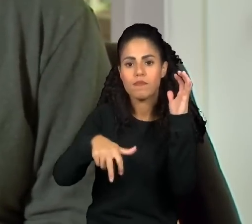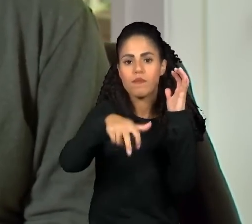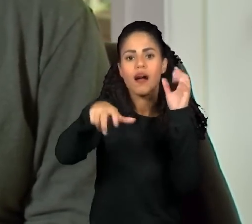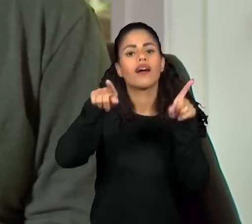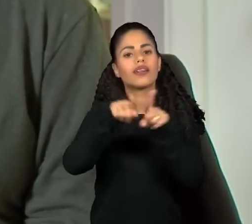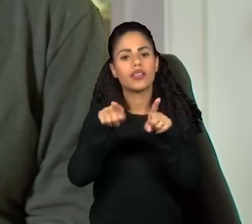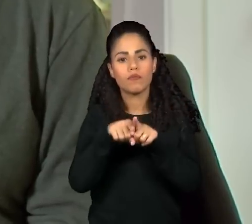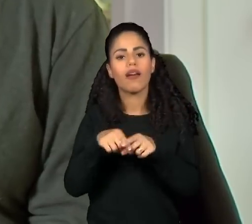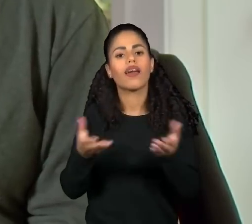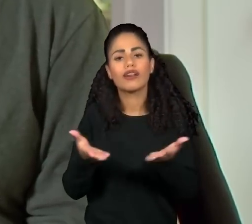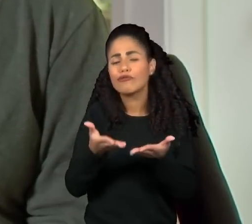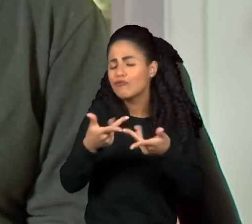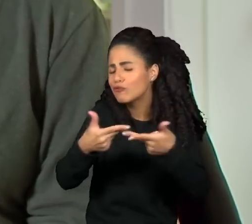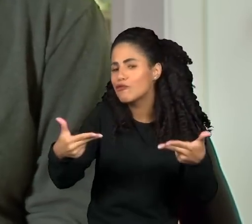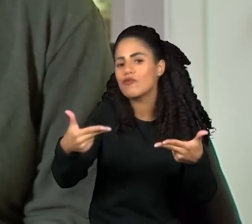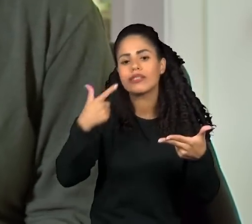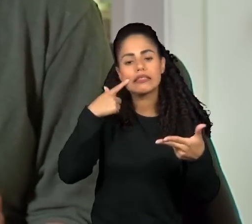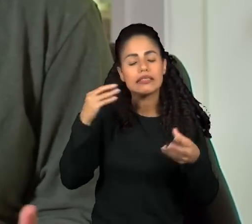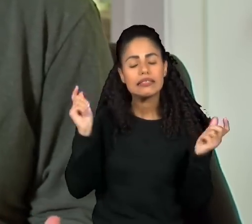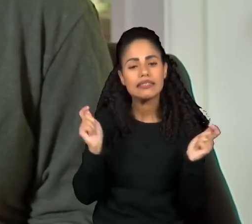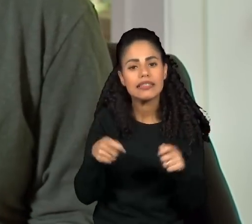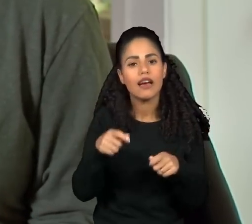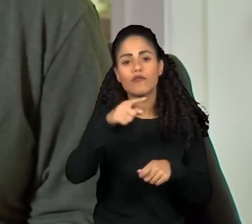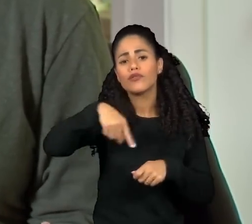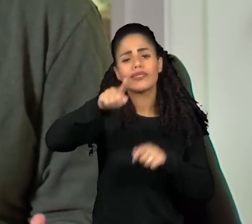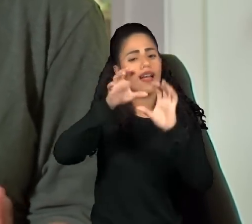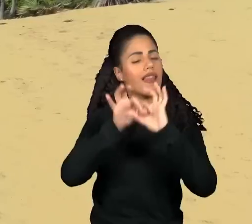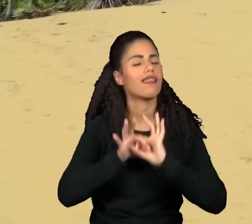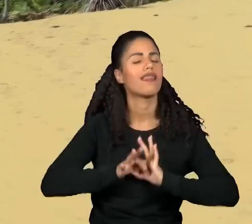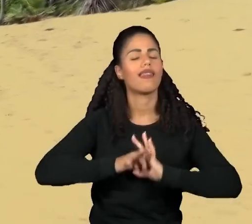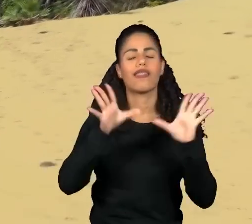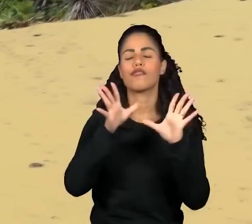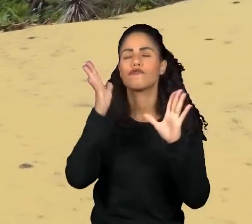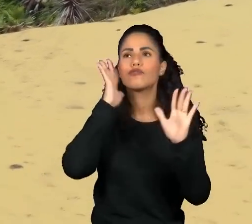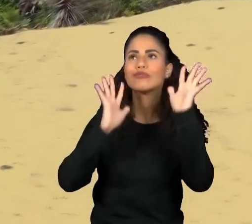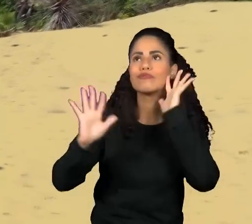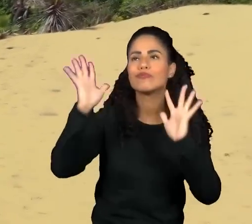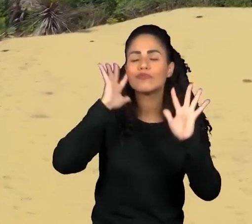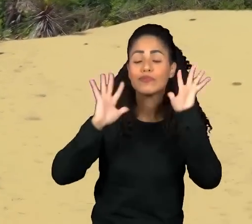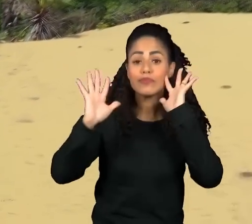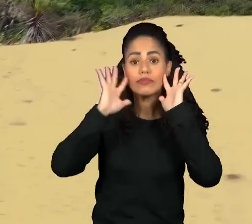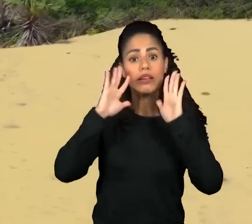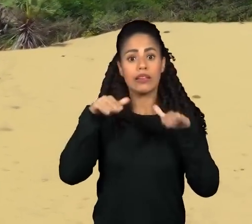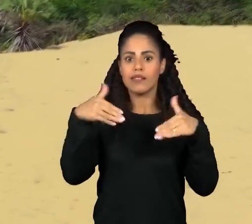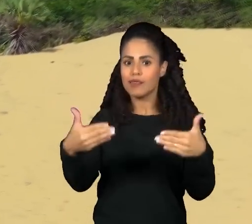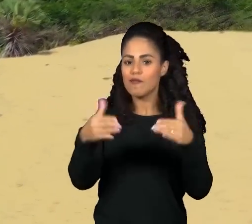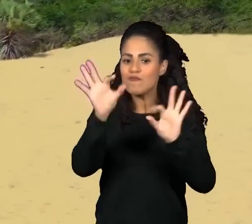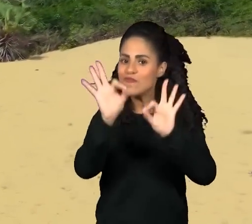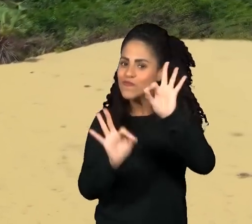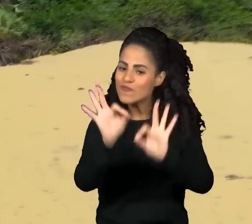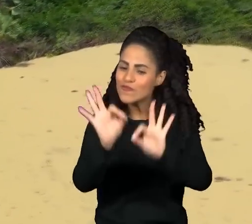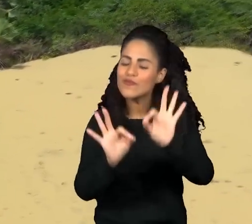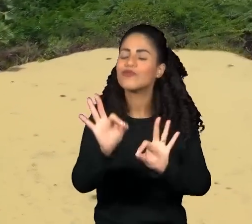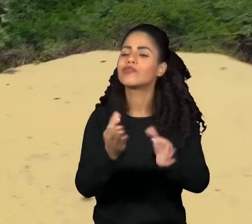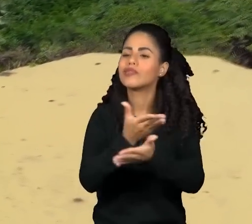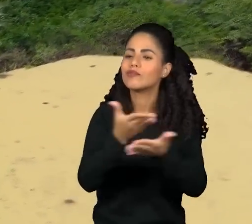sendo uma mulher, ou sendo quem você quiser, né? Então, acho que o projeto ele